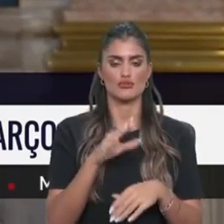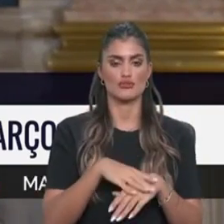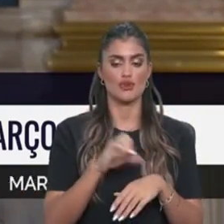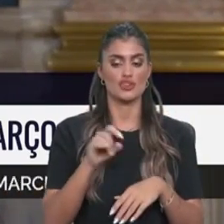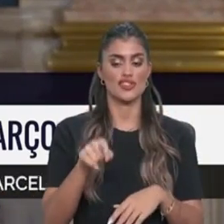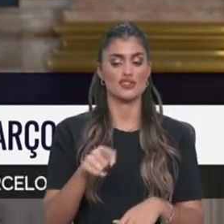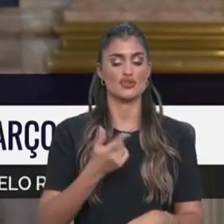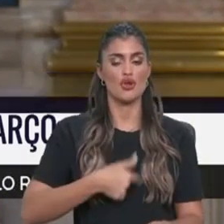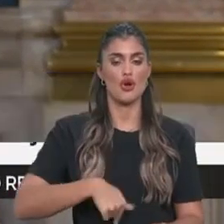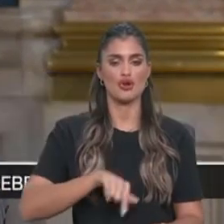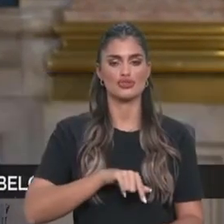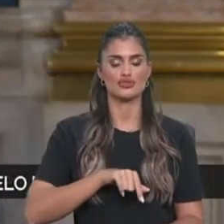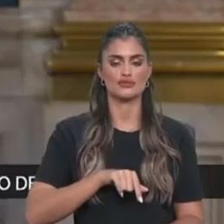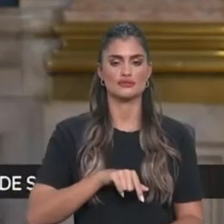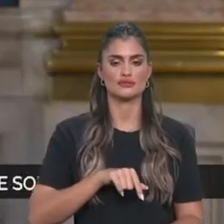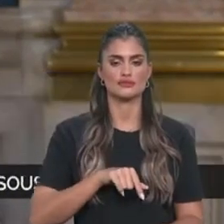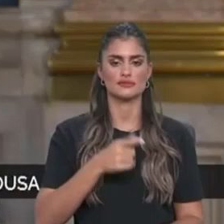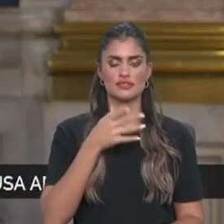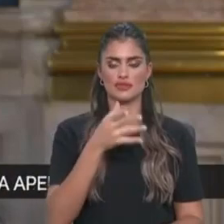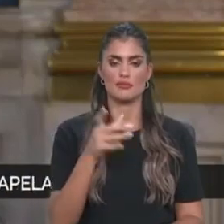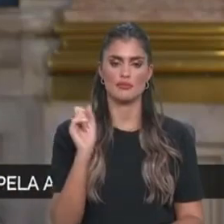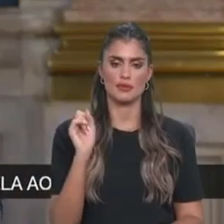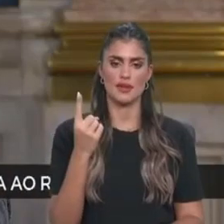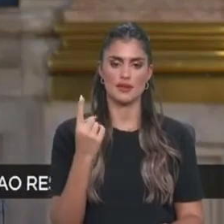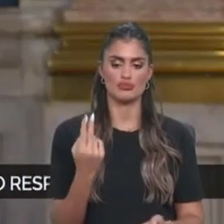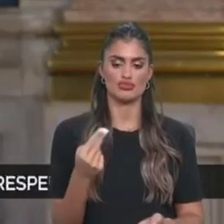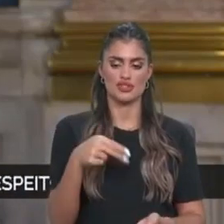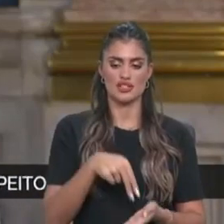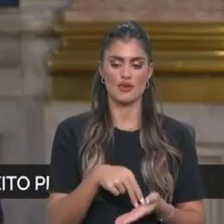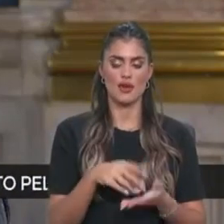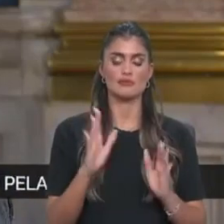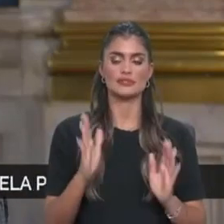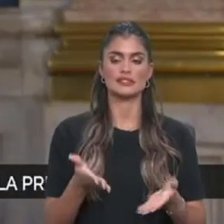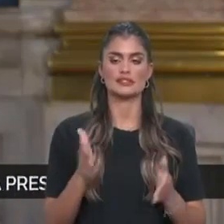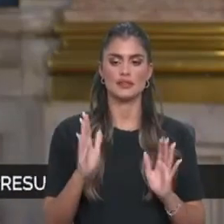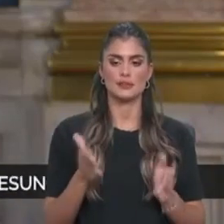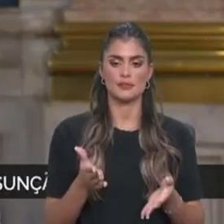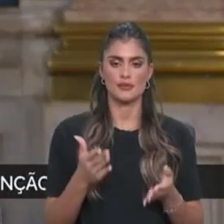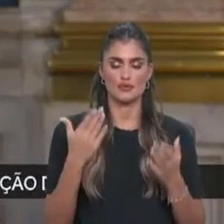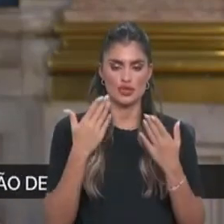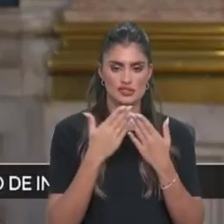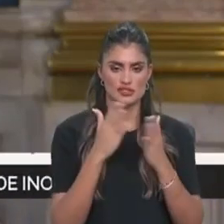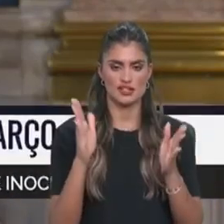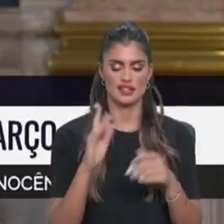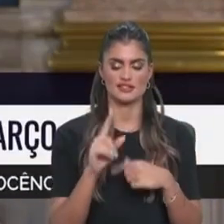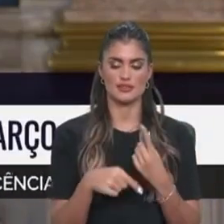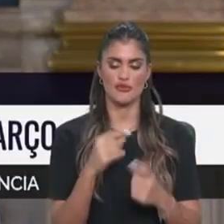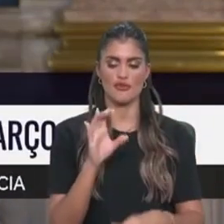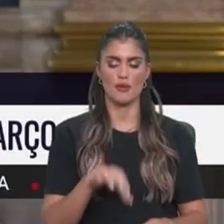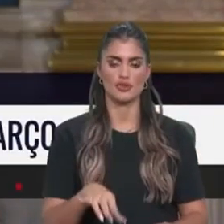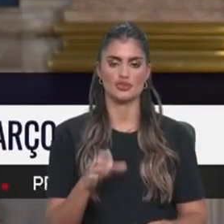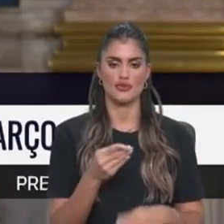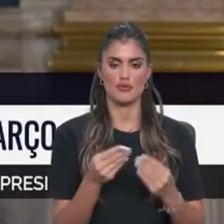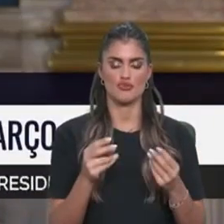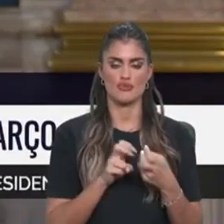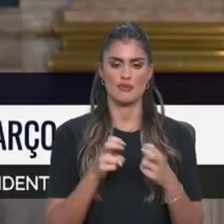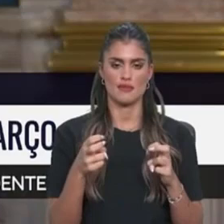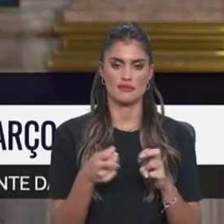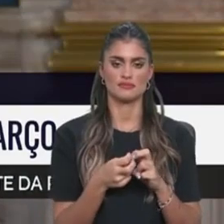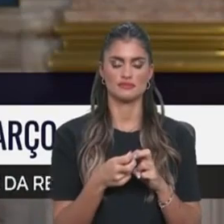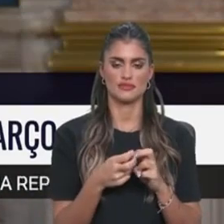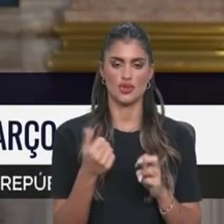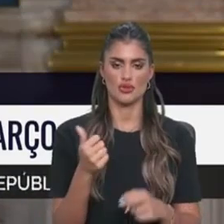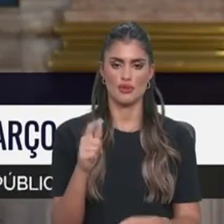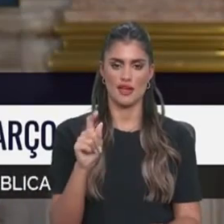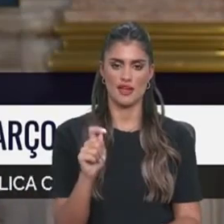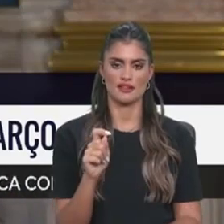nós damos em primeira mão a primeira posição que é necessária. Em democracia há sempre soluções e da parte do Bloco de